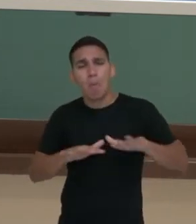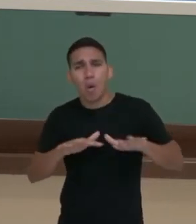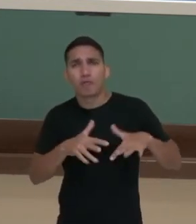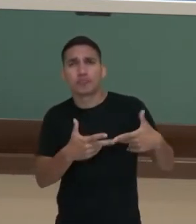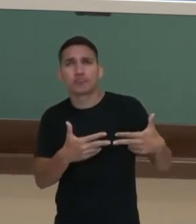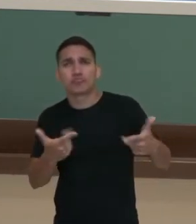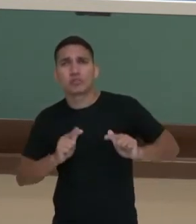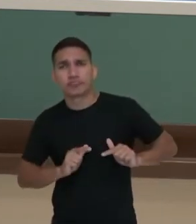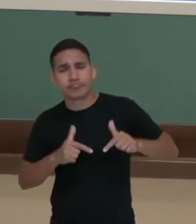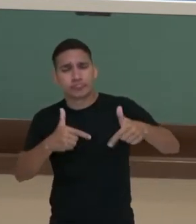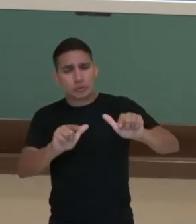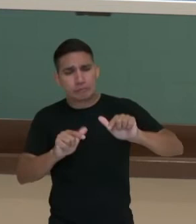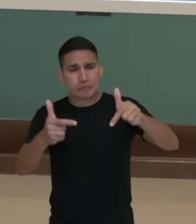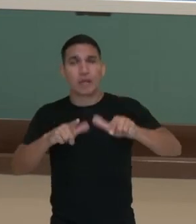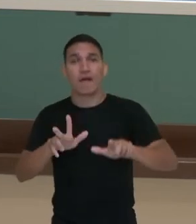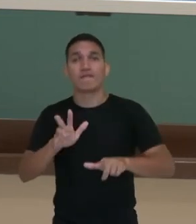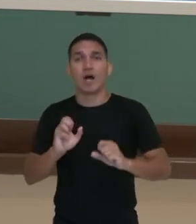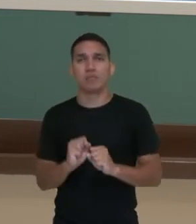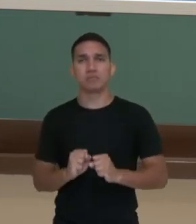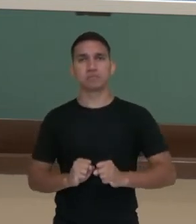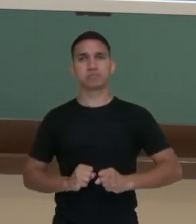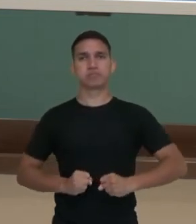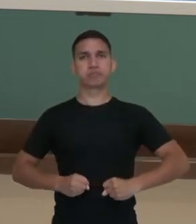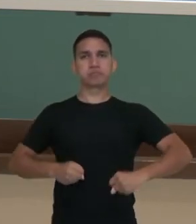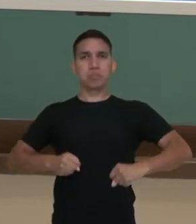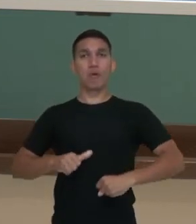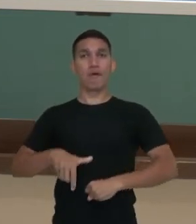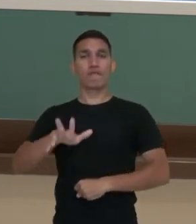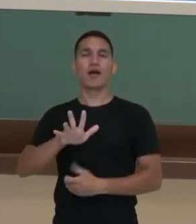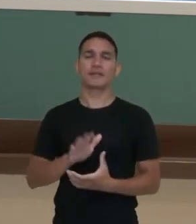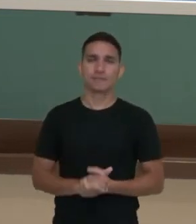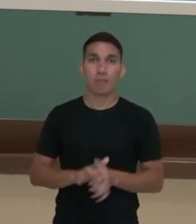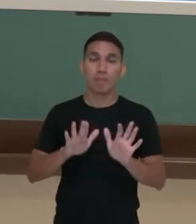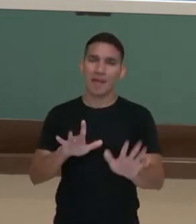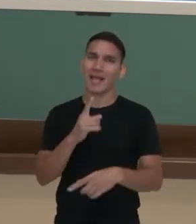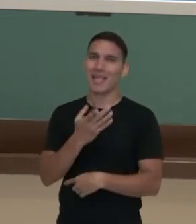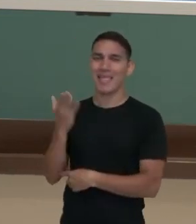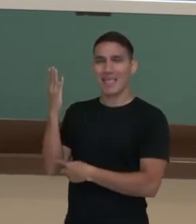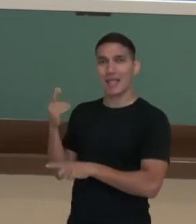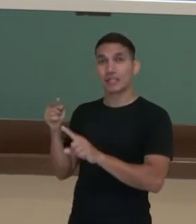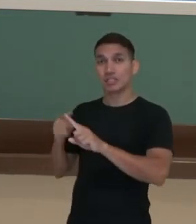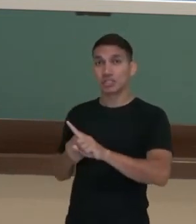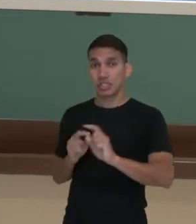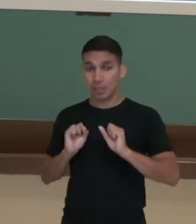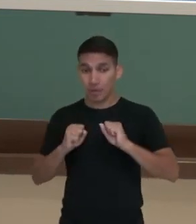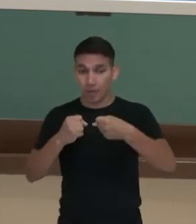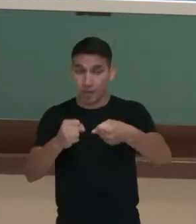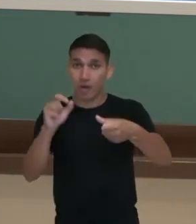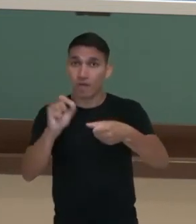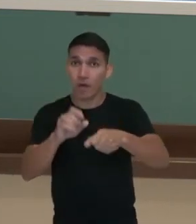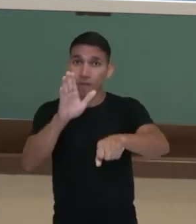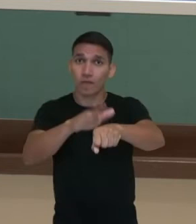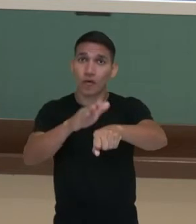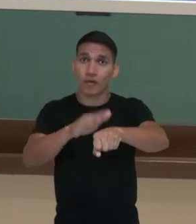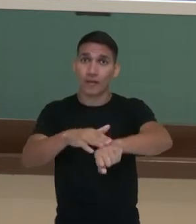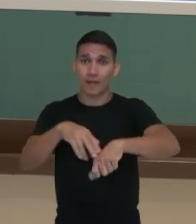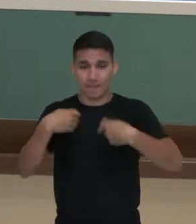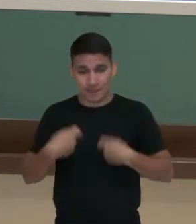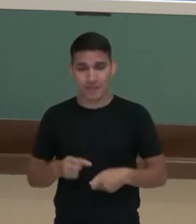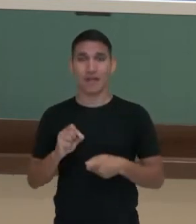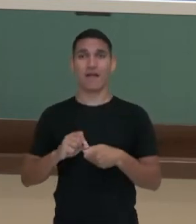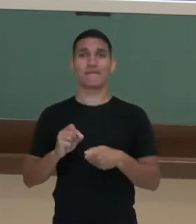Para deixar o teu avatar mais forte. Só que esses exercícios é você que tem que fazer na